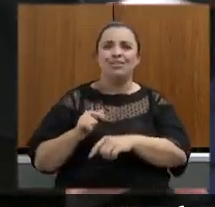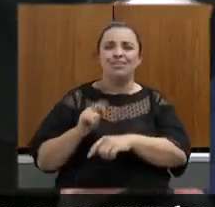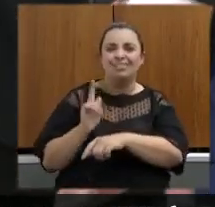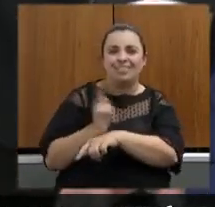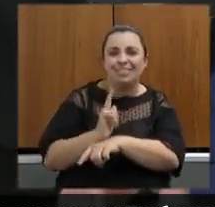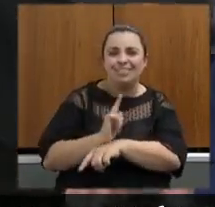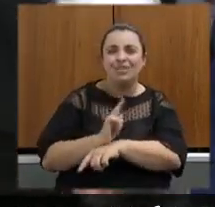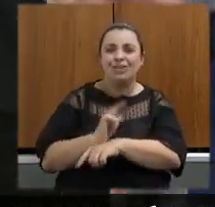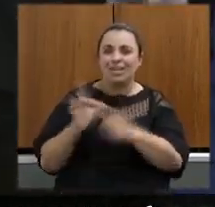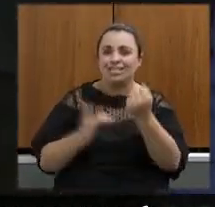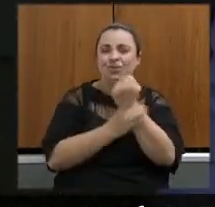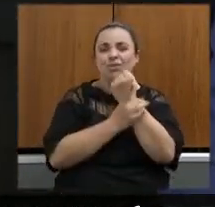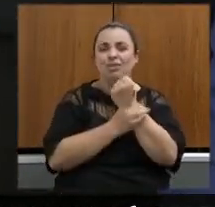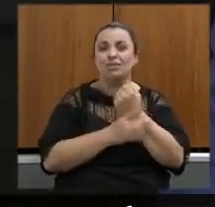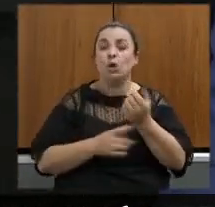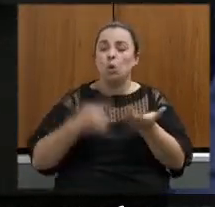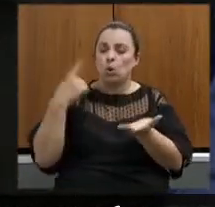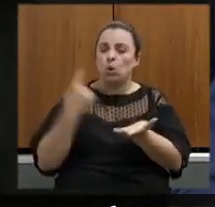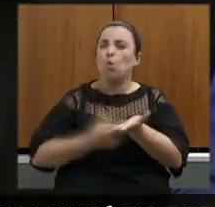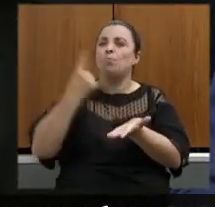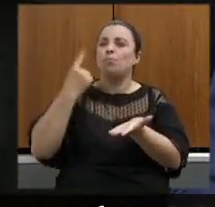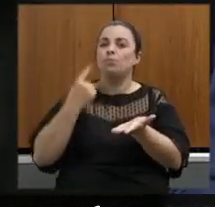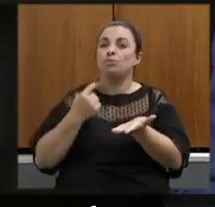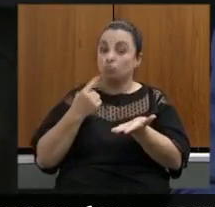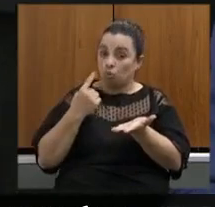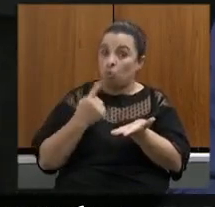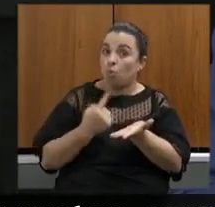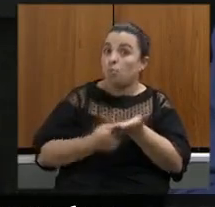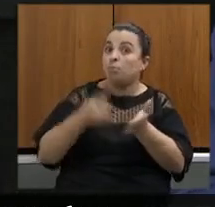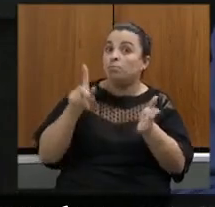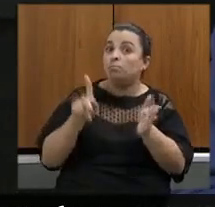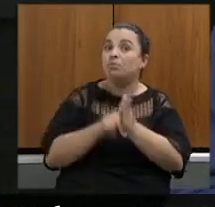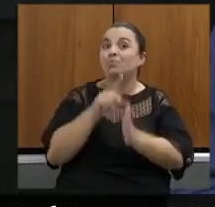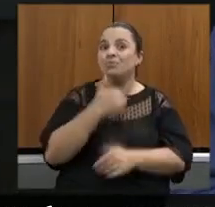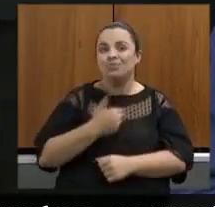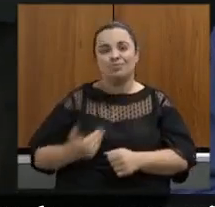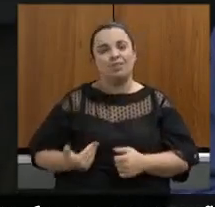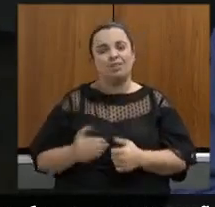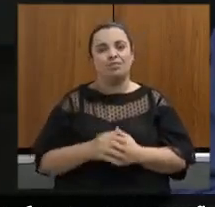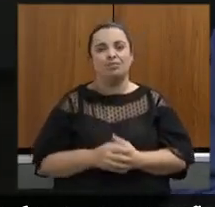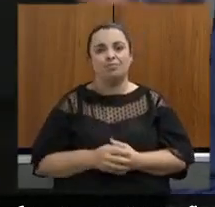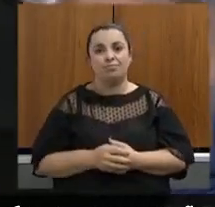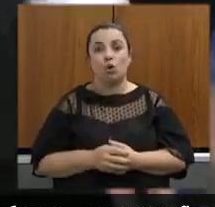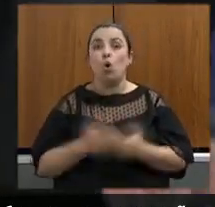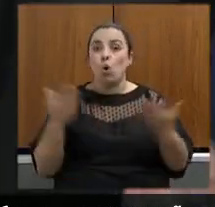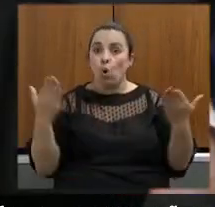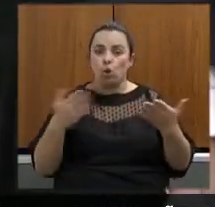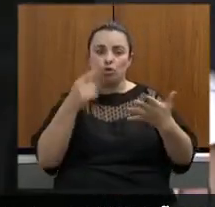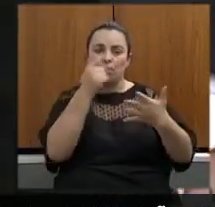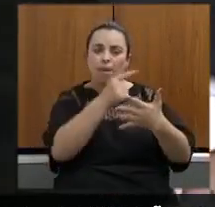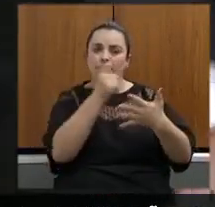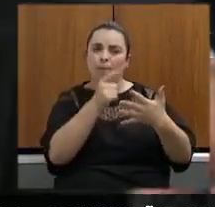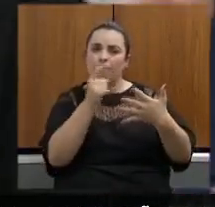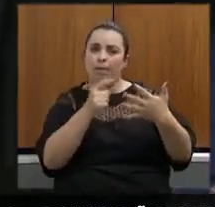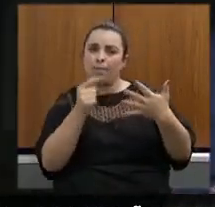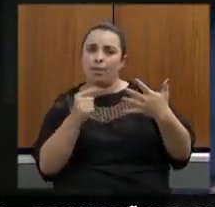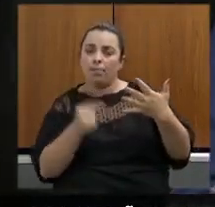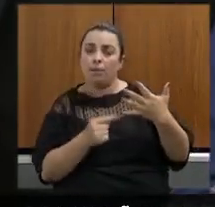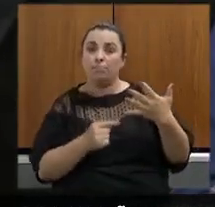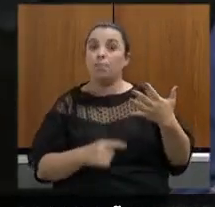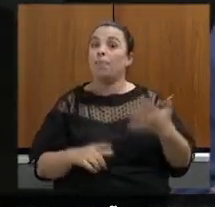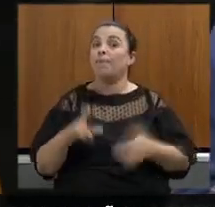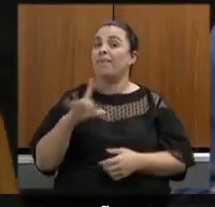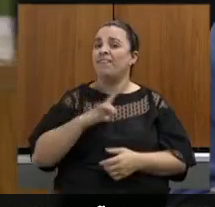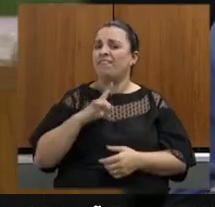compromisso compromisso de estado hoje o ponto é isso aqui junto tem coisas que querem